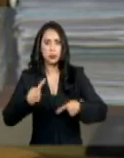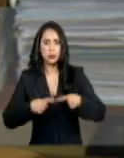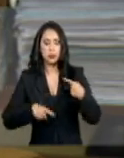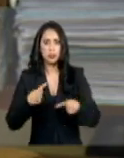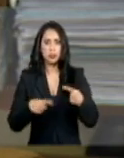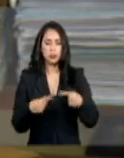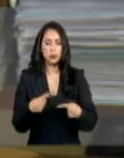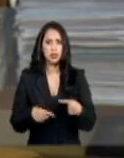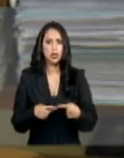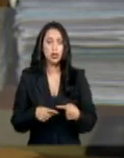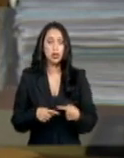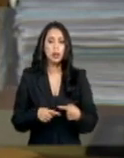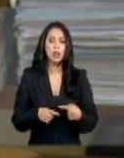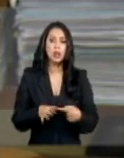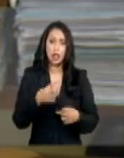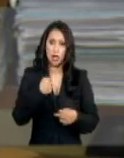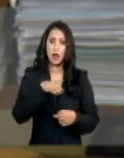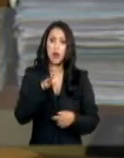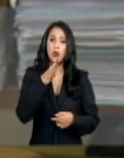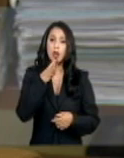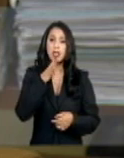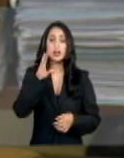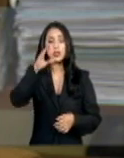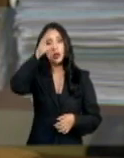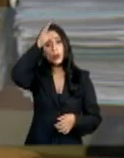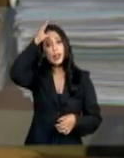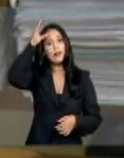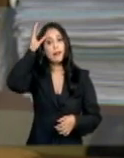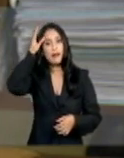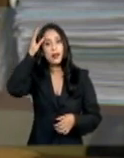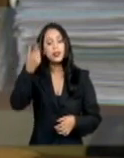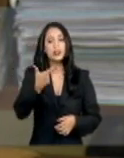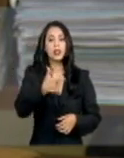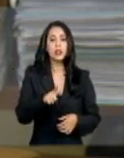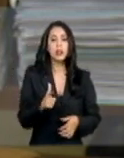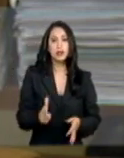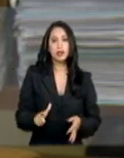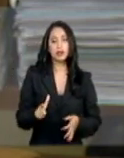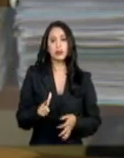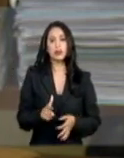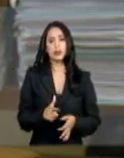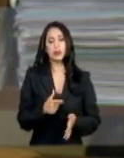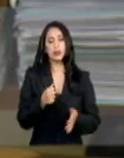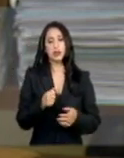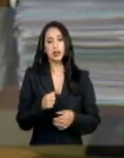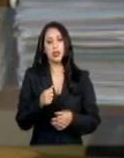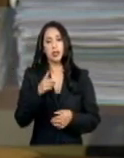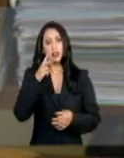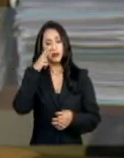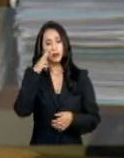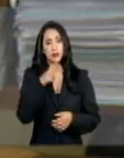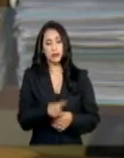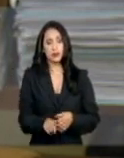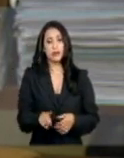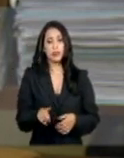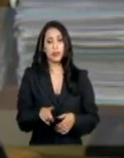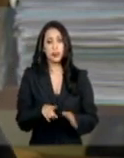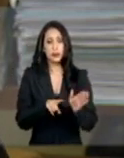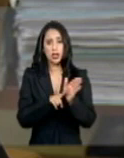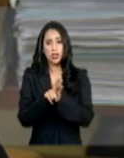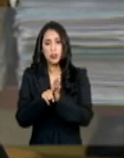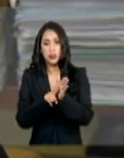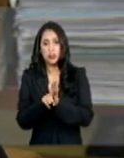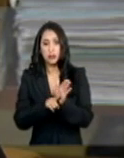wow ou seja conheça o seu cliente e de outros deveres de diligência de diu de leggings e vigilância